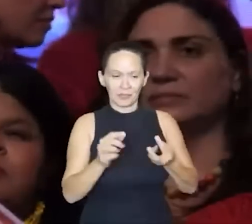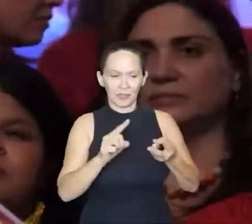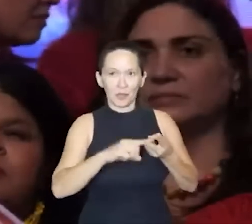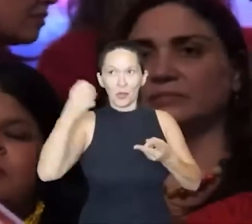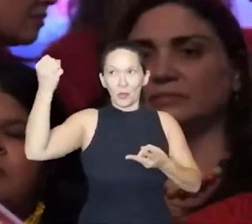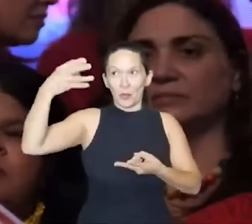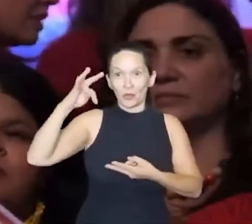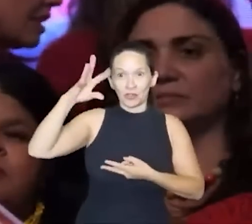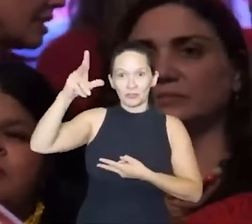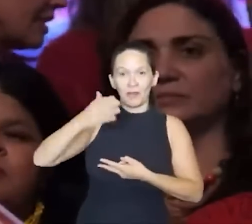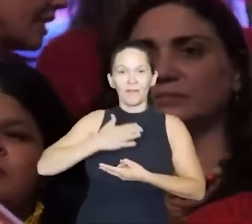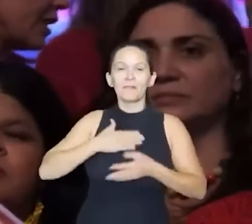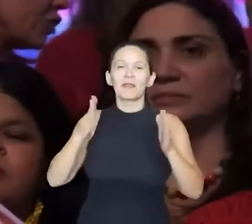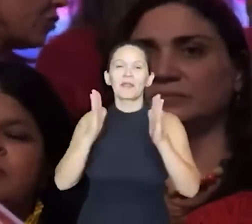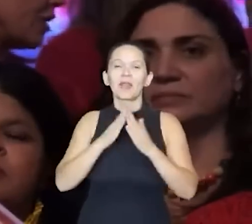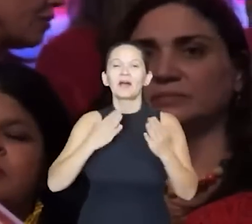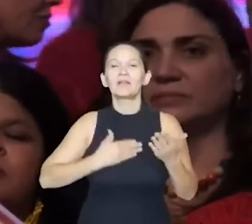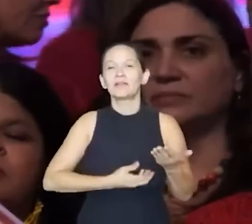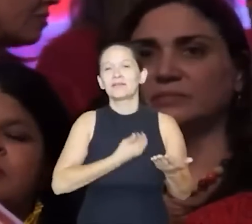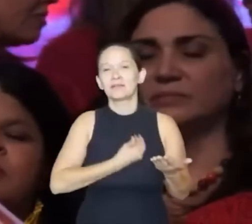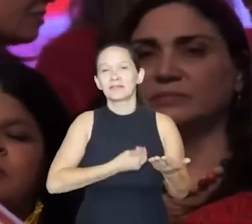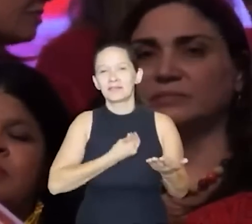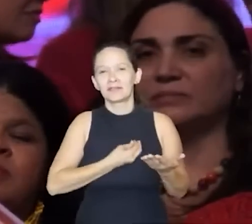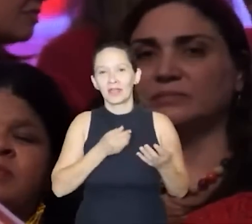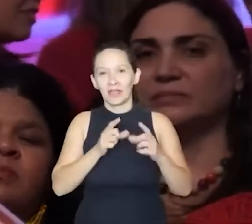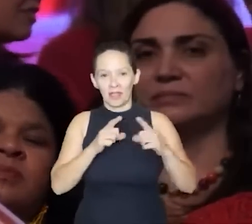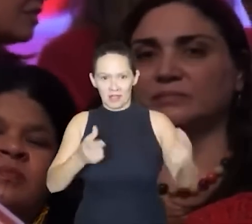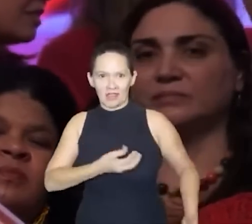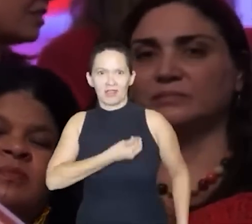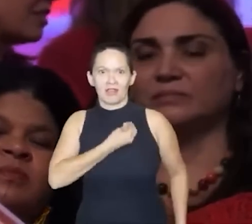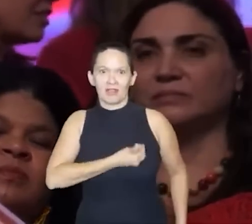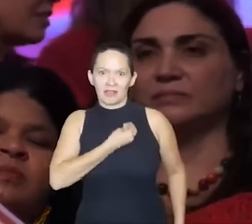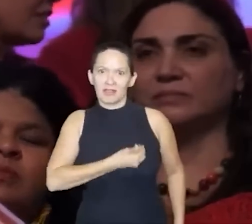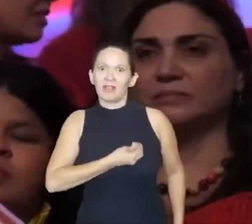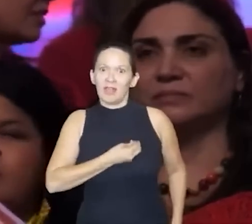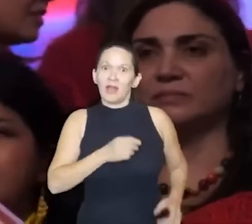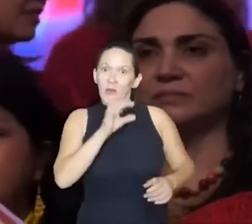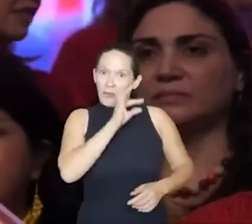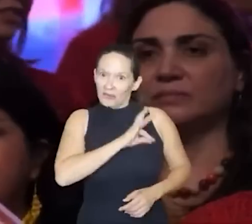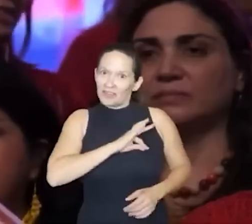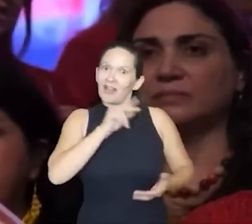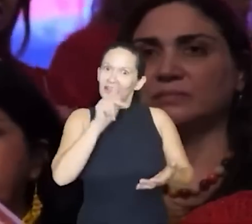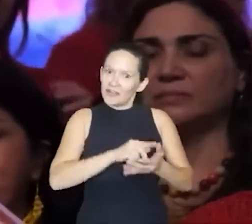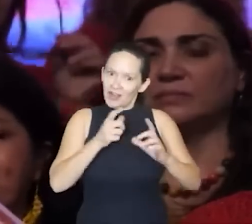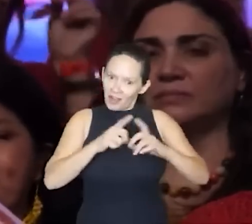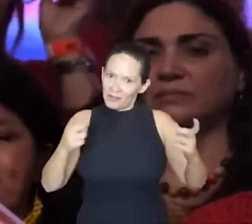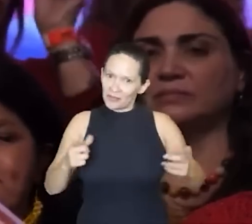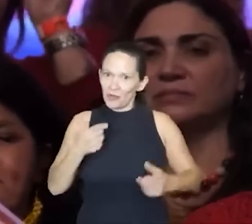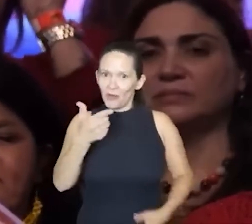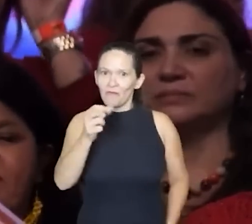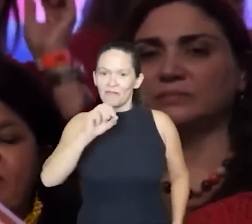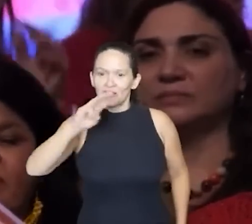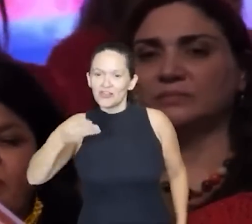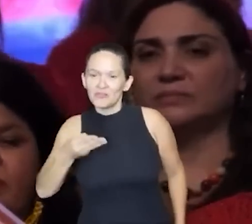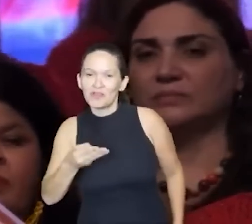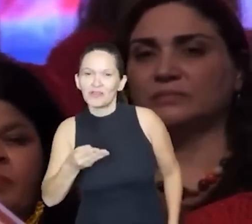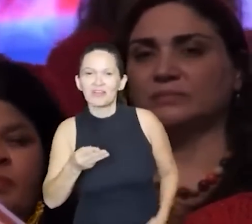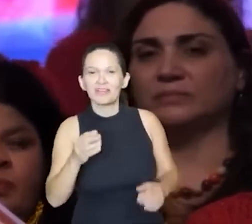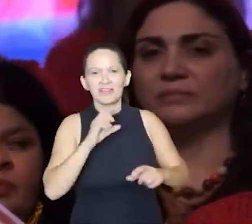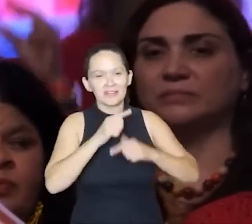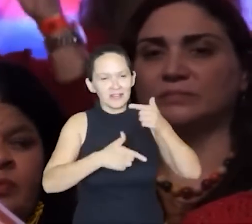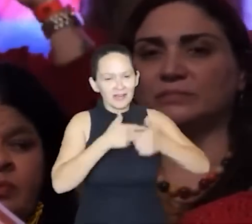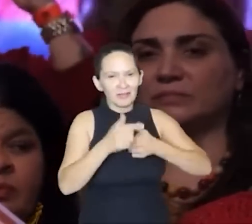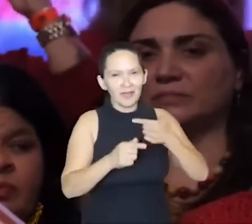Minha Casa Minha Vida, aumento real do salário mínimo, 20 milhões de empregos, Pré-Sal, ProUni,